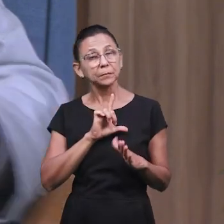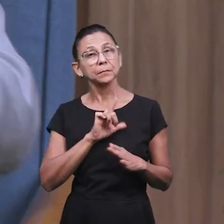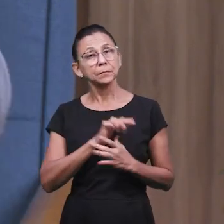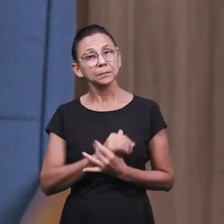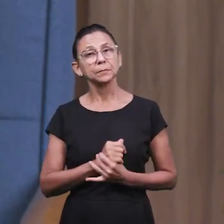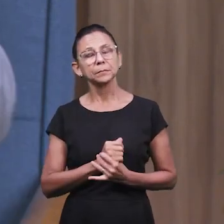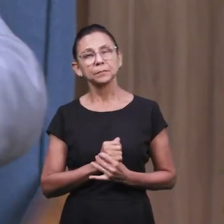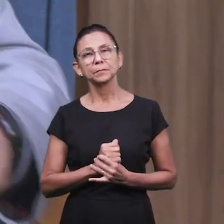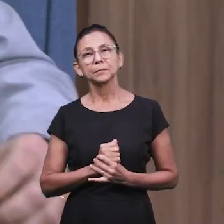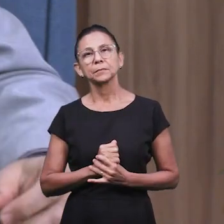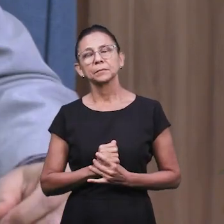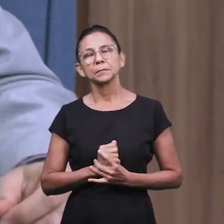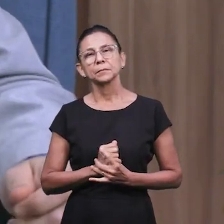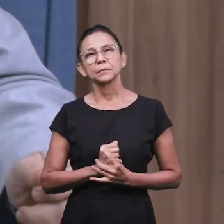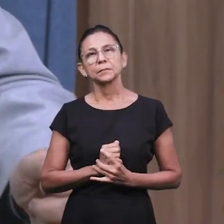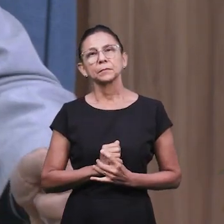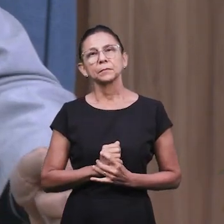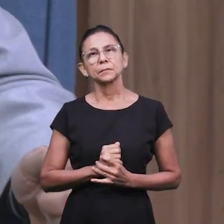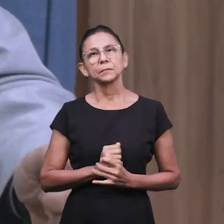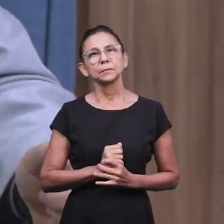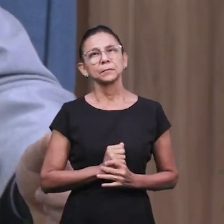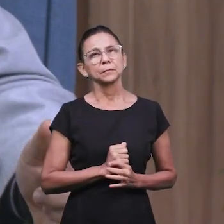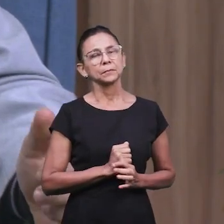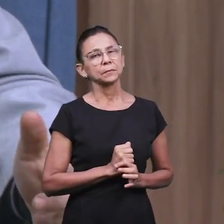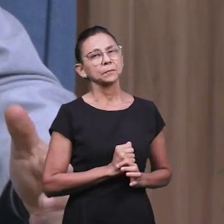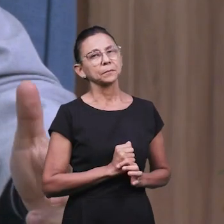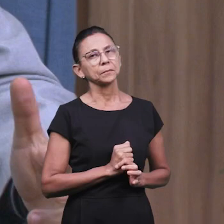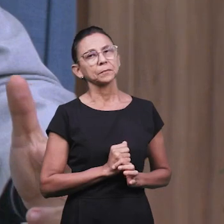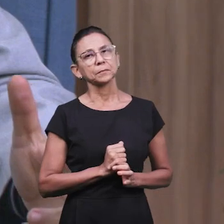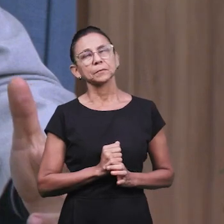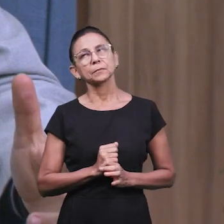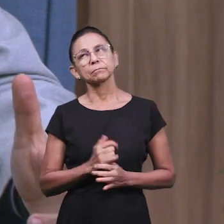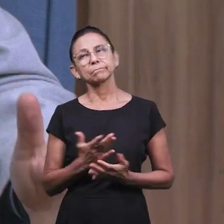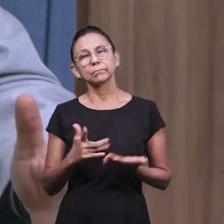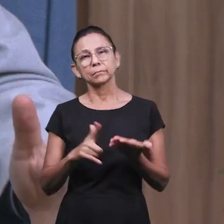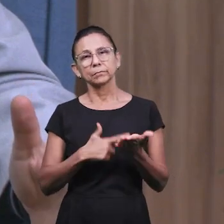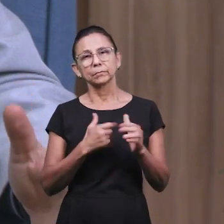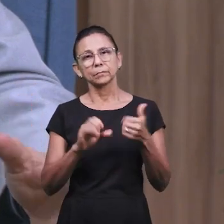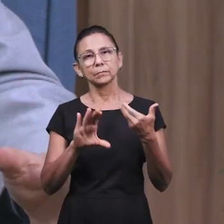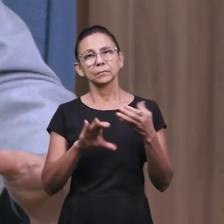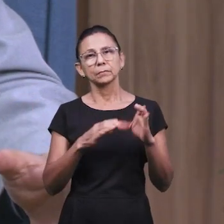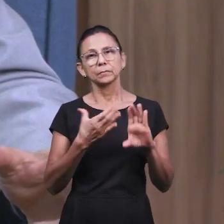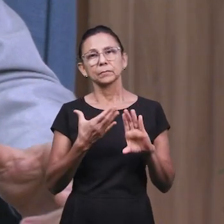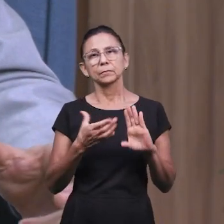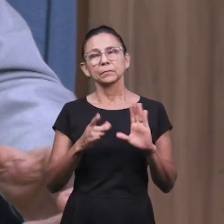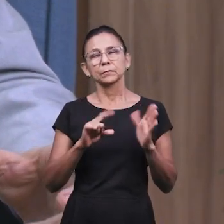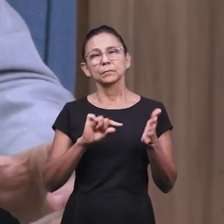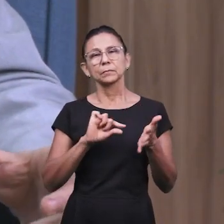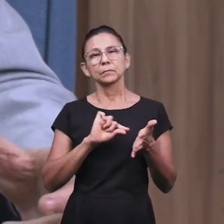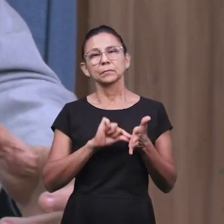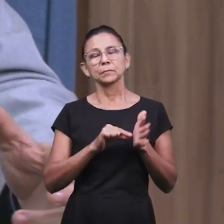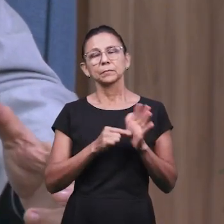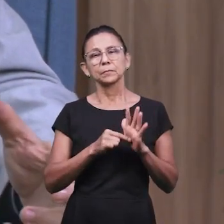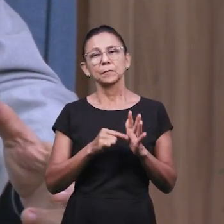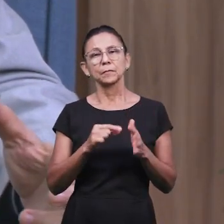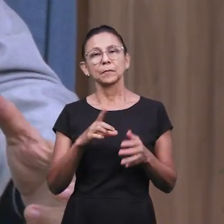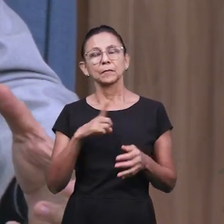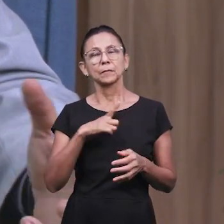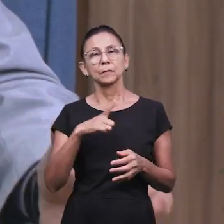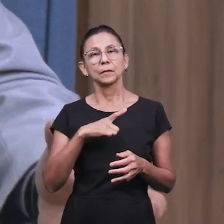já tratamos disso de maneira até recorrente, que é o fato de ser um livro que tem uma